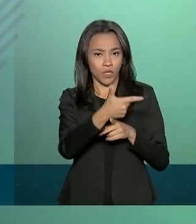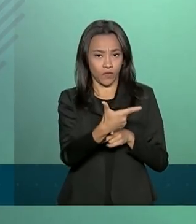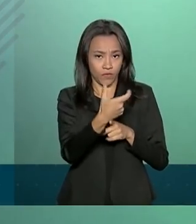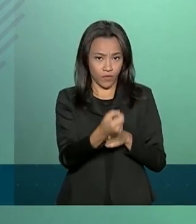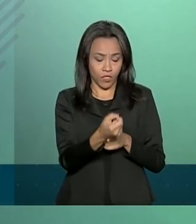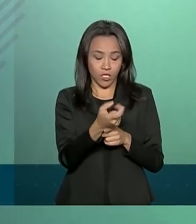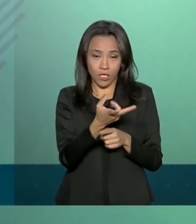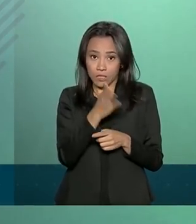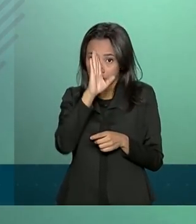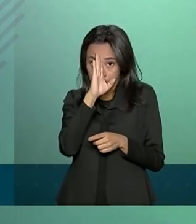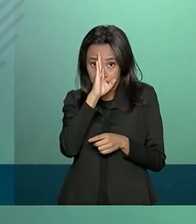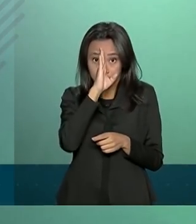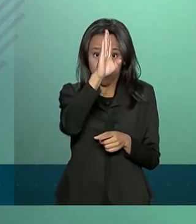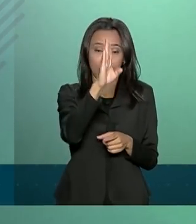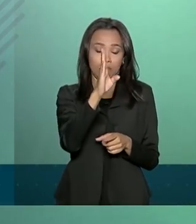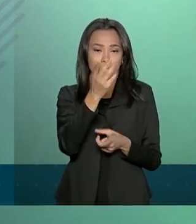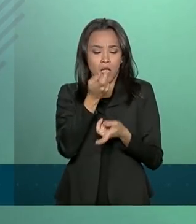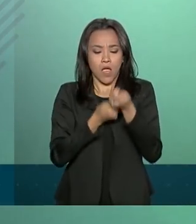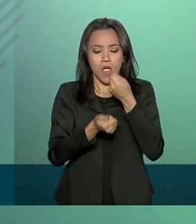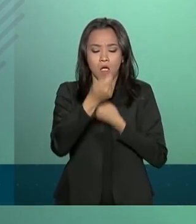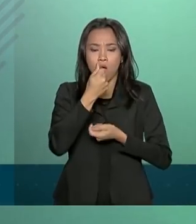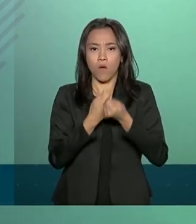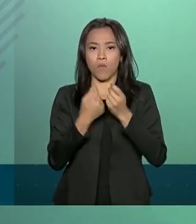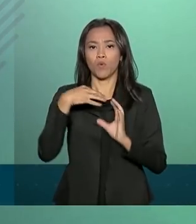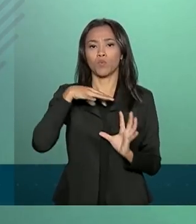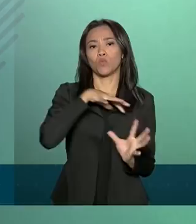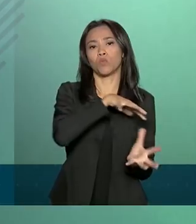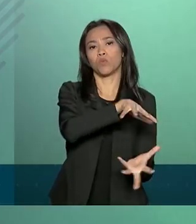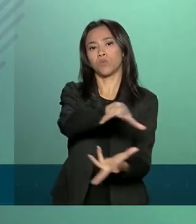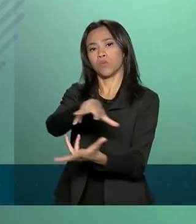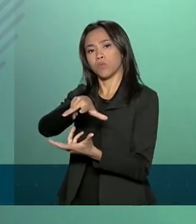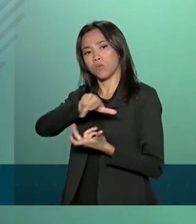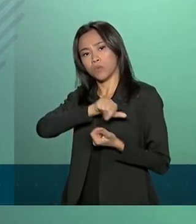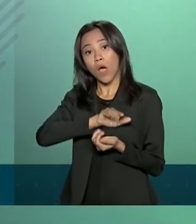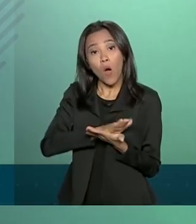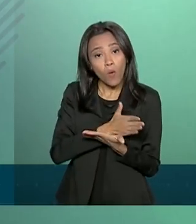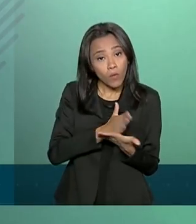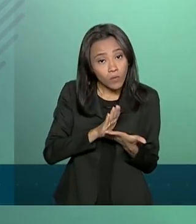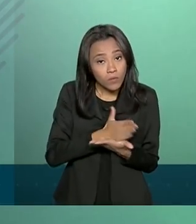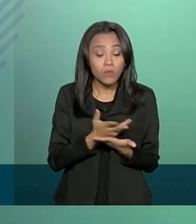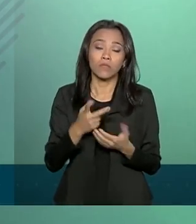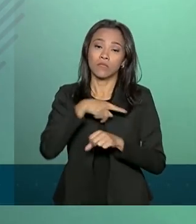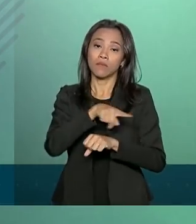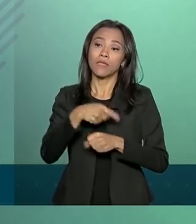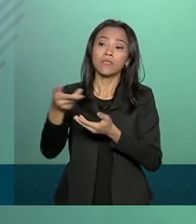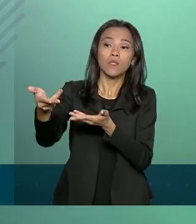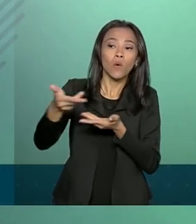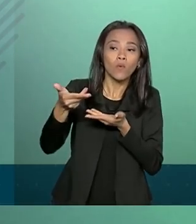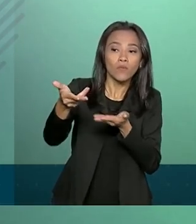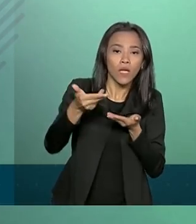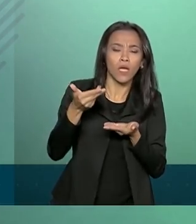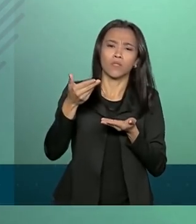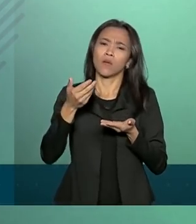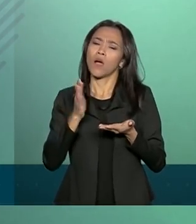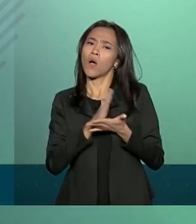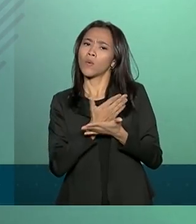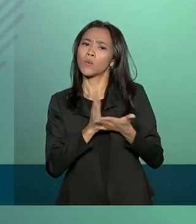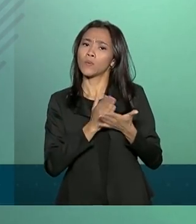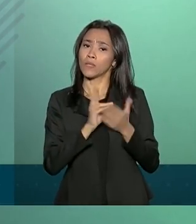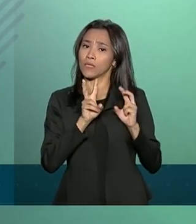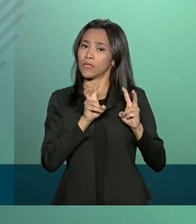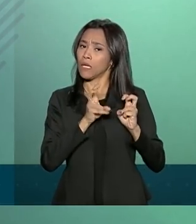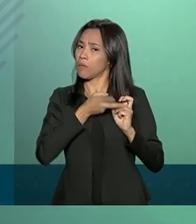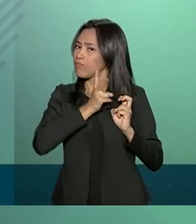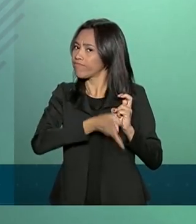economias do mundo e alguns países convidados alguns temas são permanentes nas reuniões do grupo